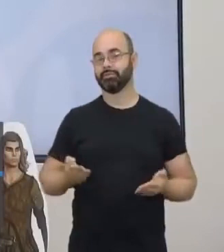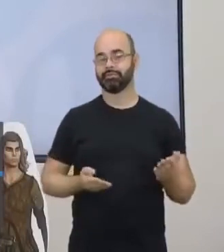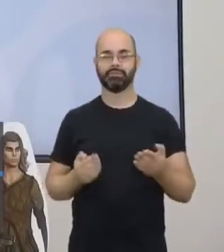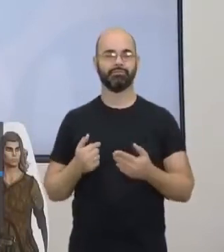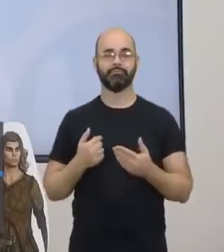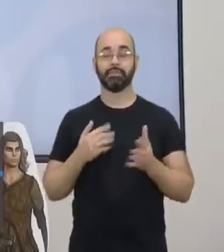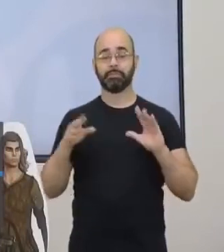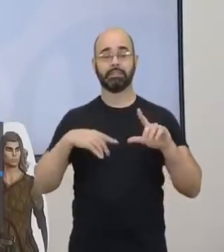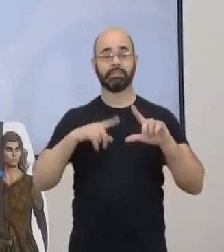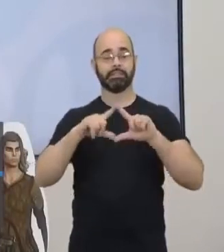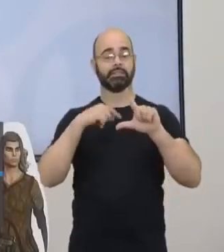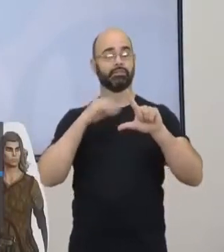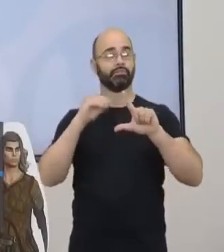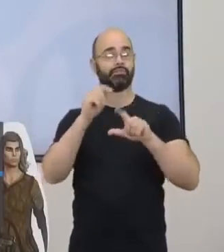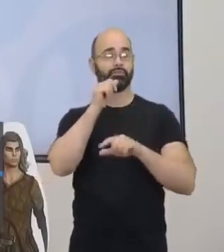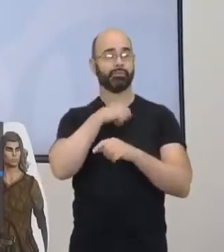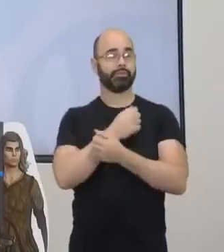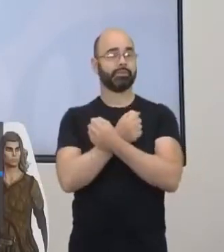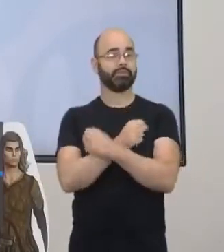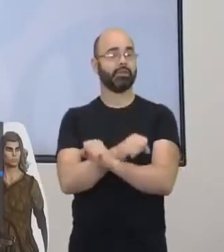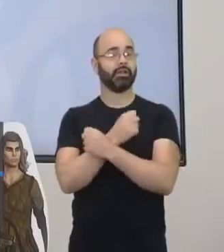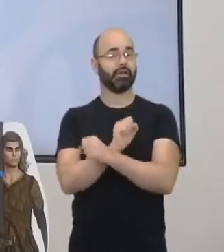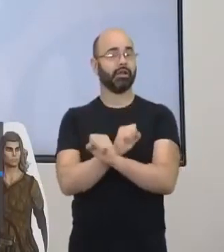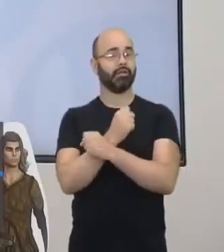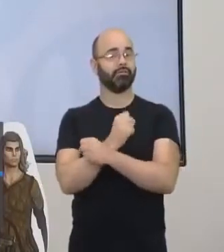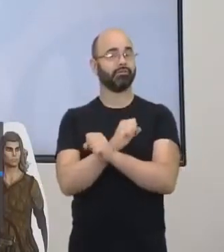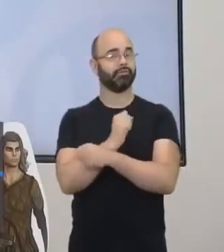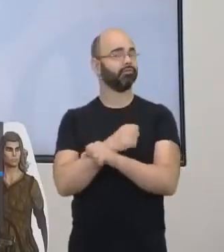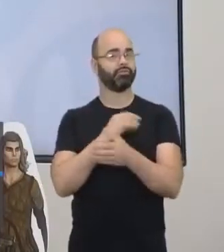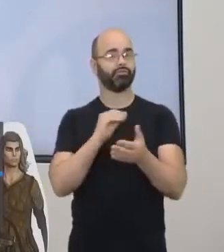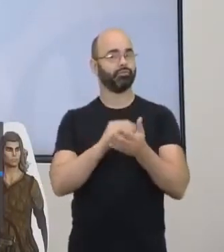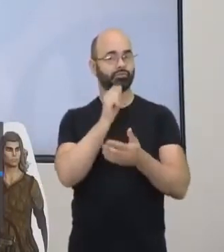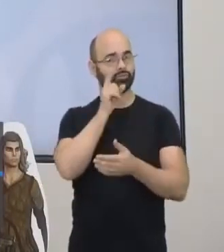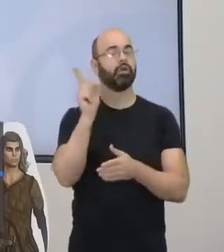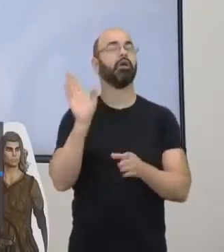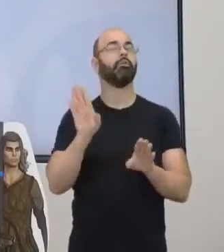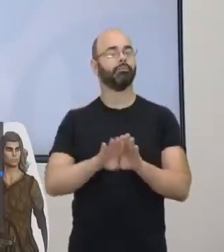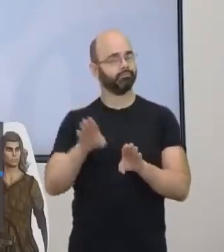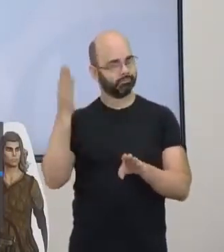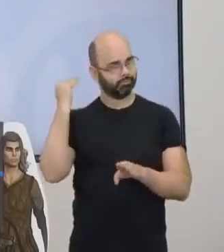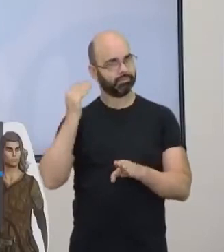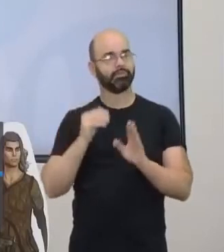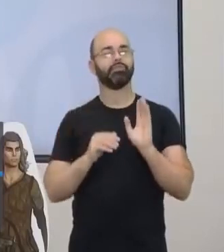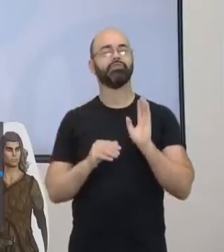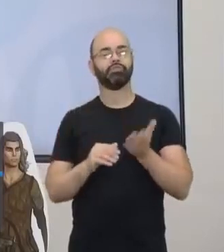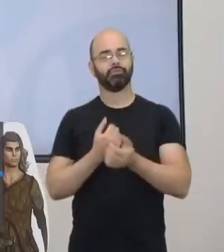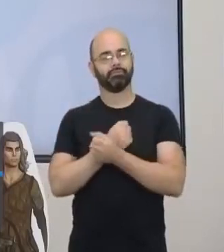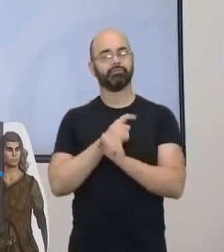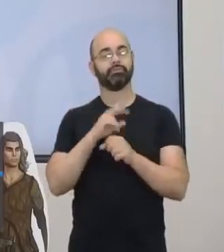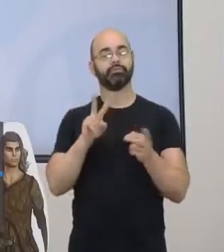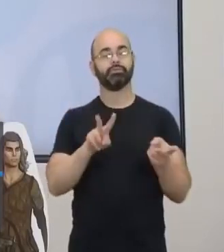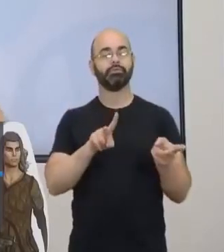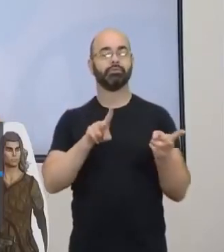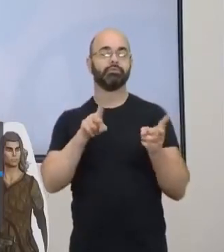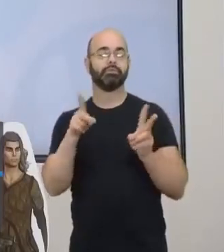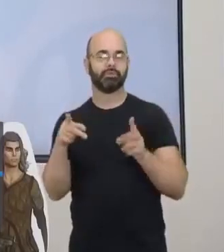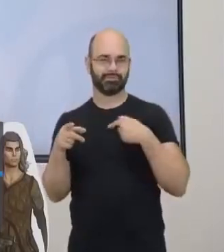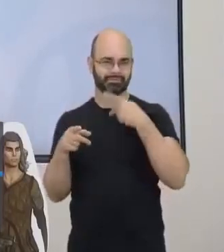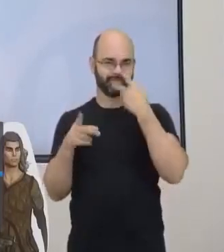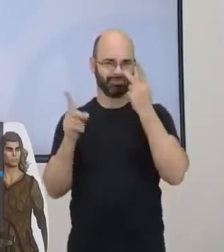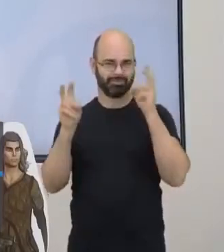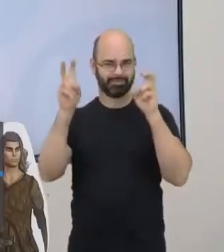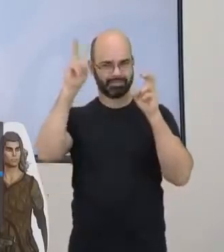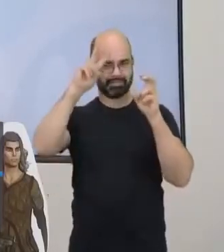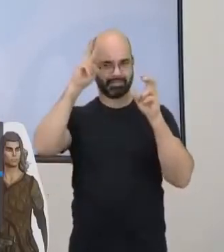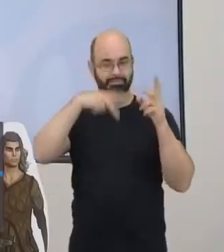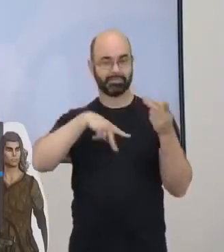nessa pirâmide os escravos, mas existiam também escravos, está bem? Porque na transição, lembra que sempre na transição de um período